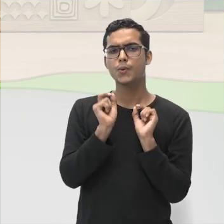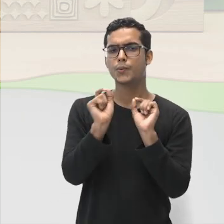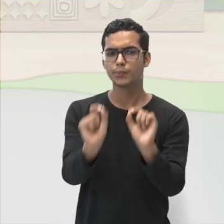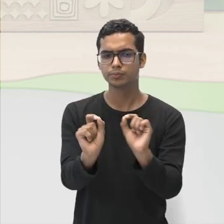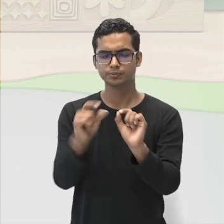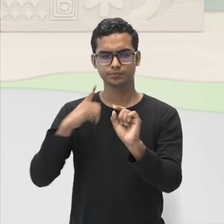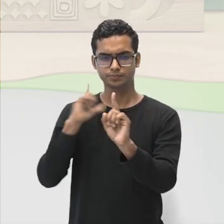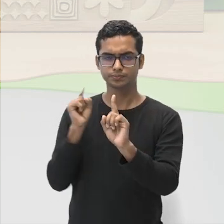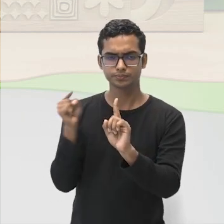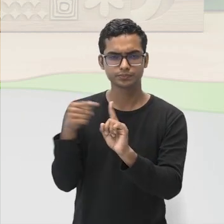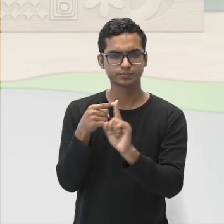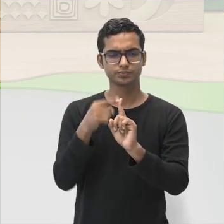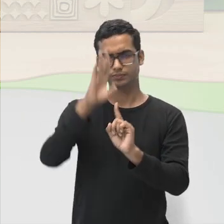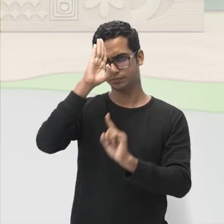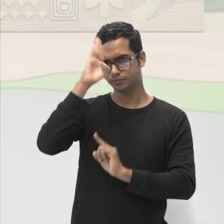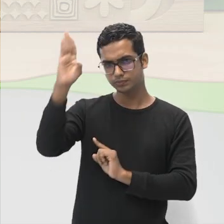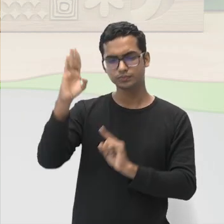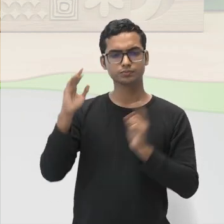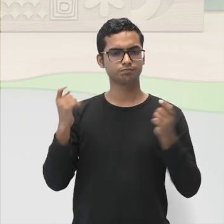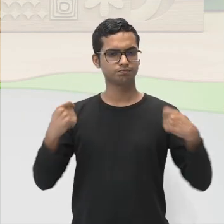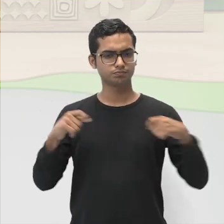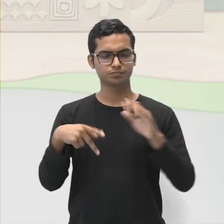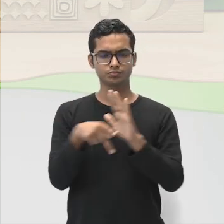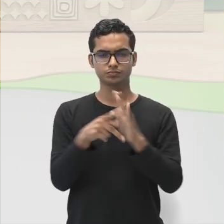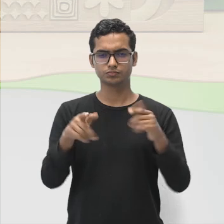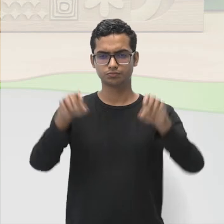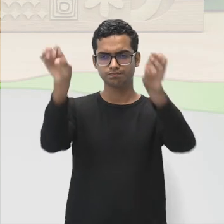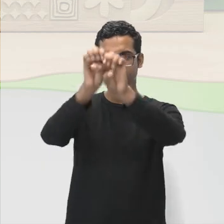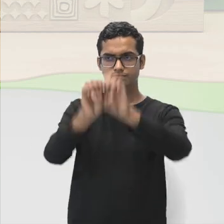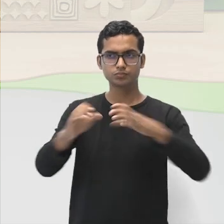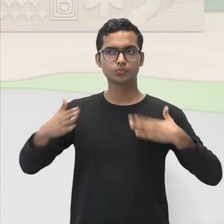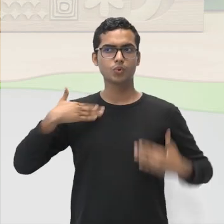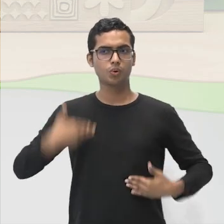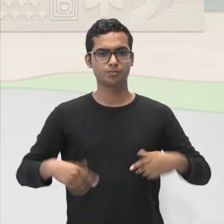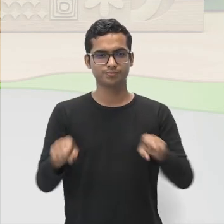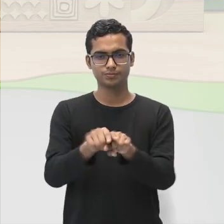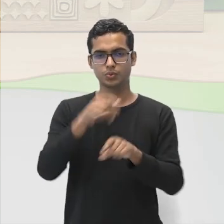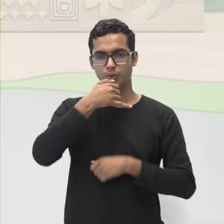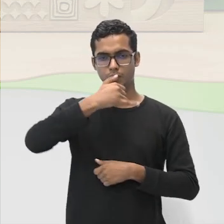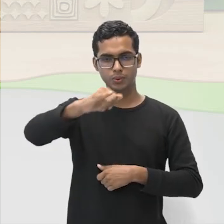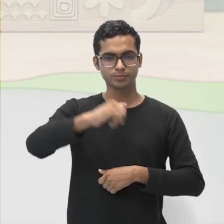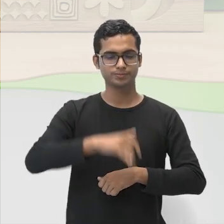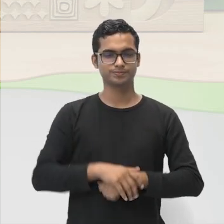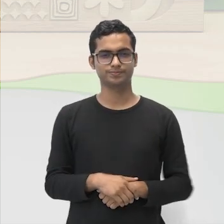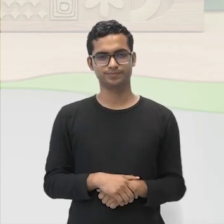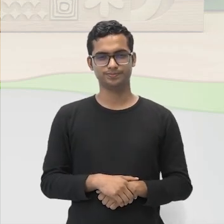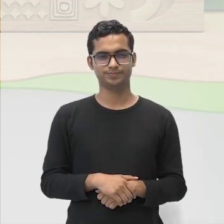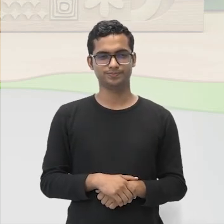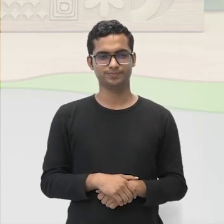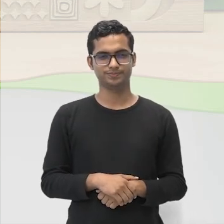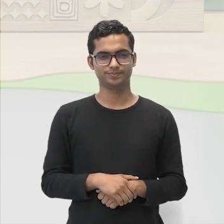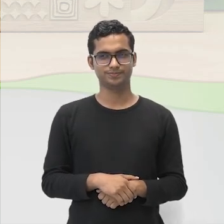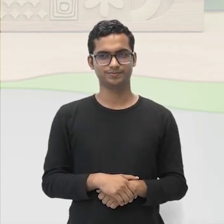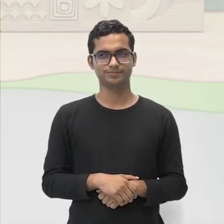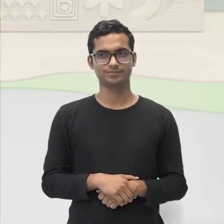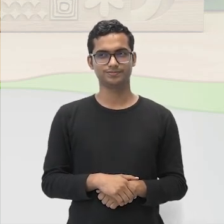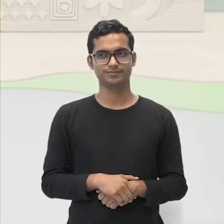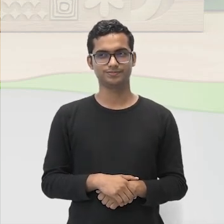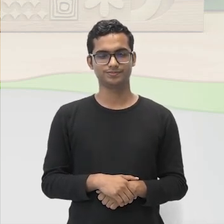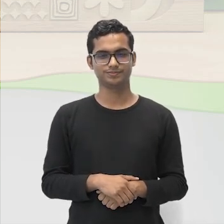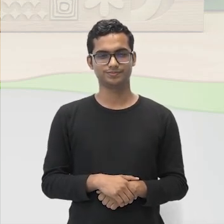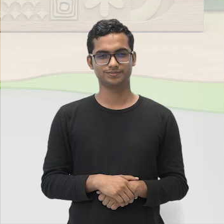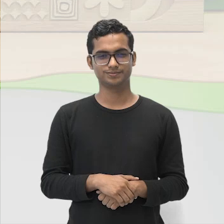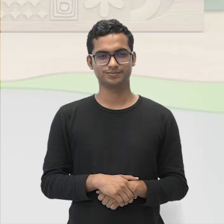que cumprem ali as necessidades estruturais e energéticas. Por isso que metabolismo se divide